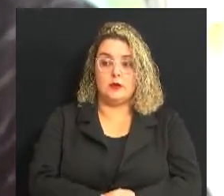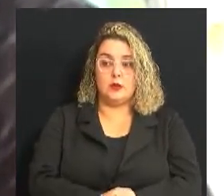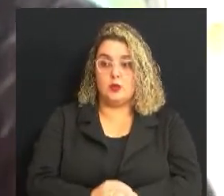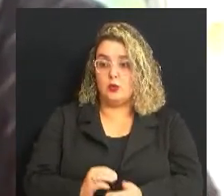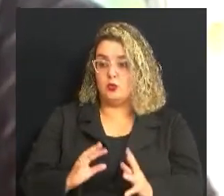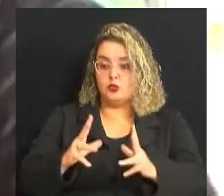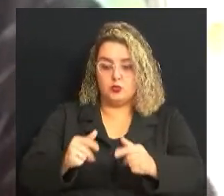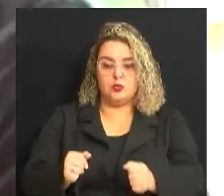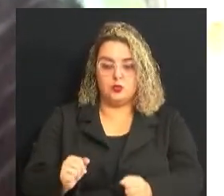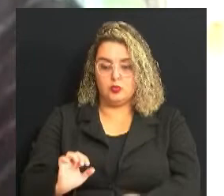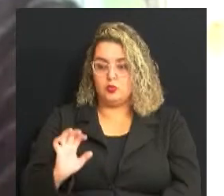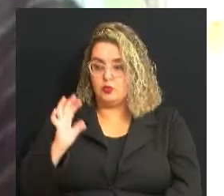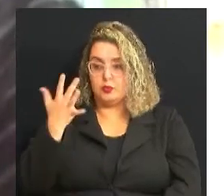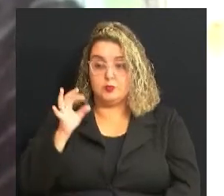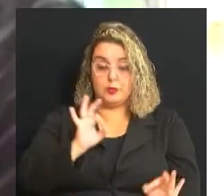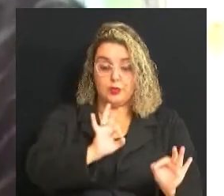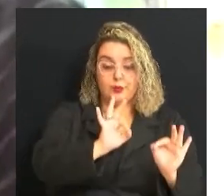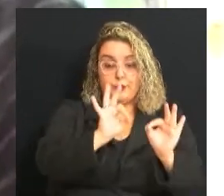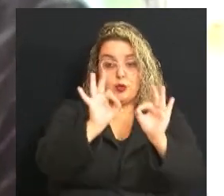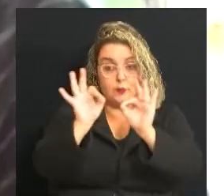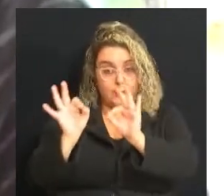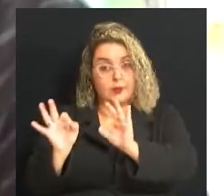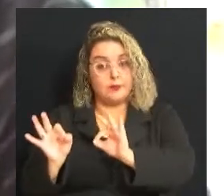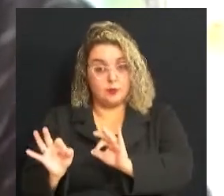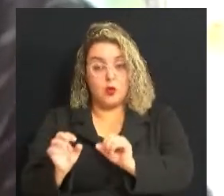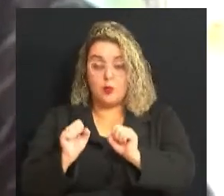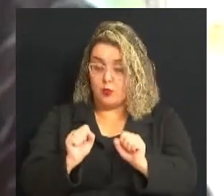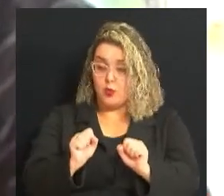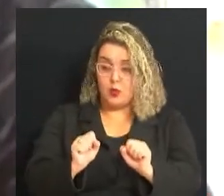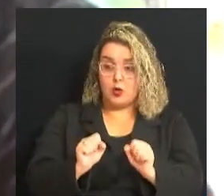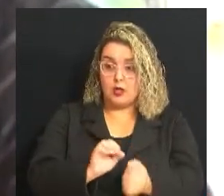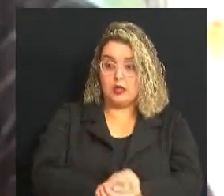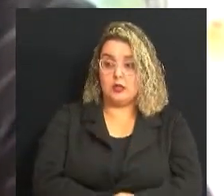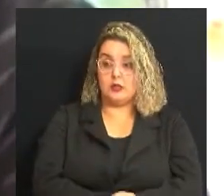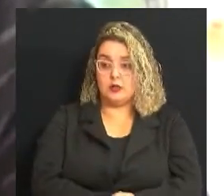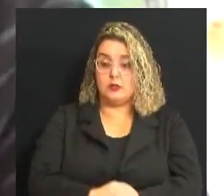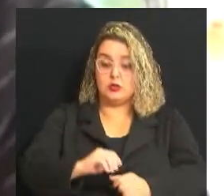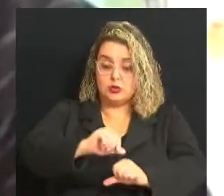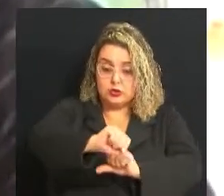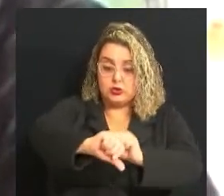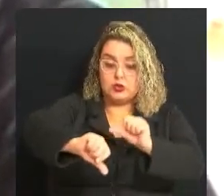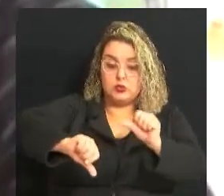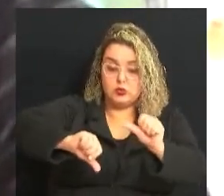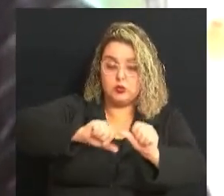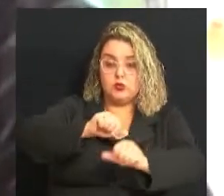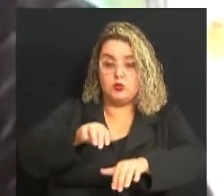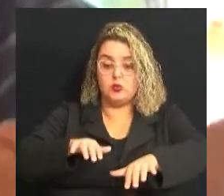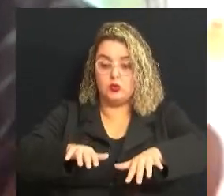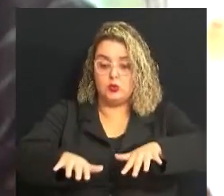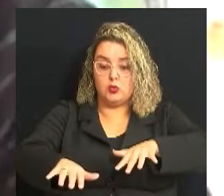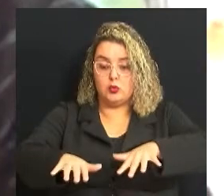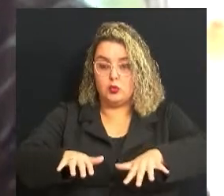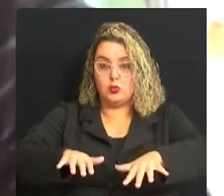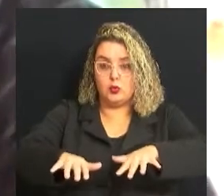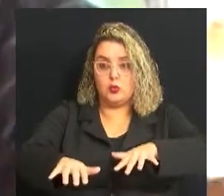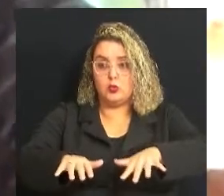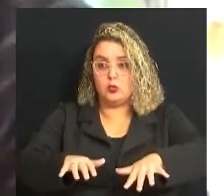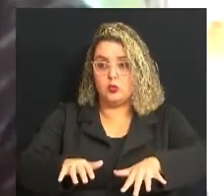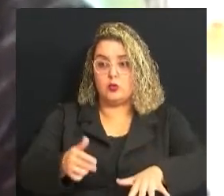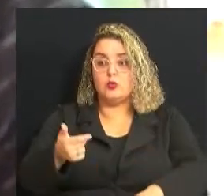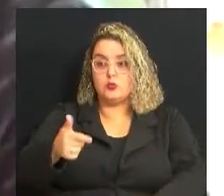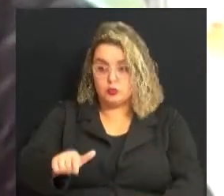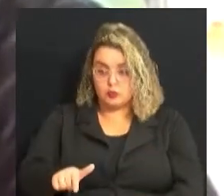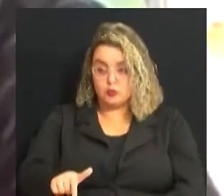as ocorrências que nós estamos assistindo Pode ser que isso se transforme no movimento